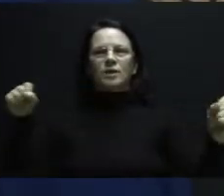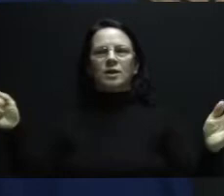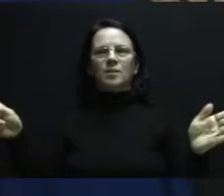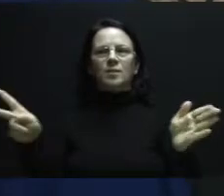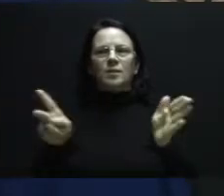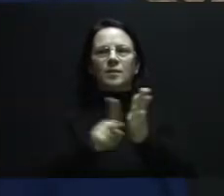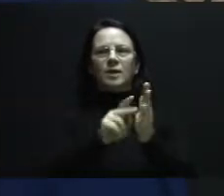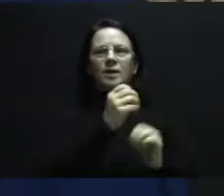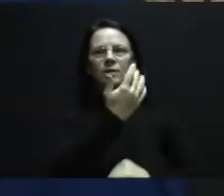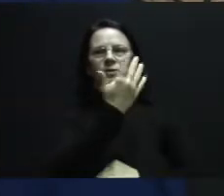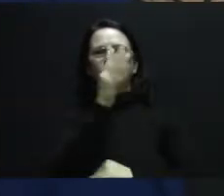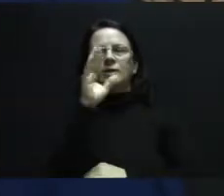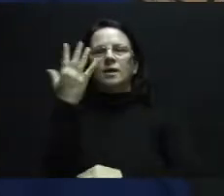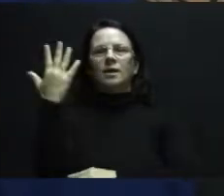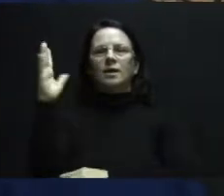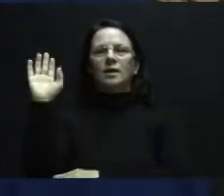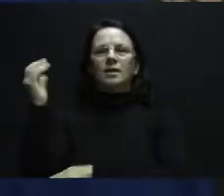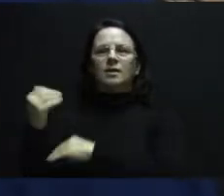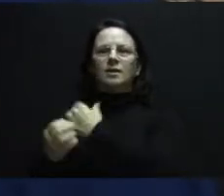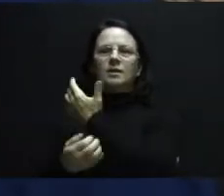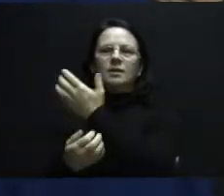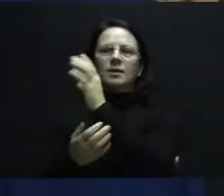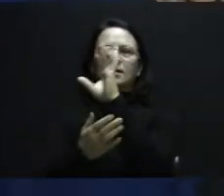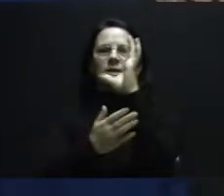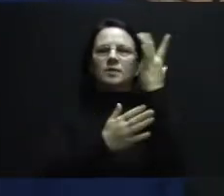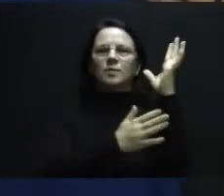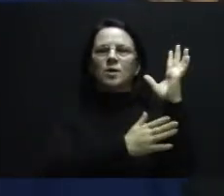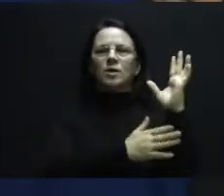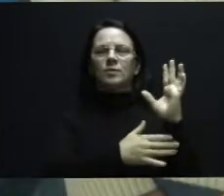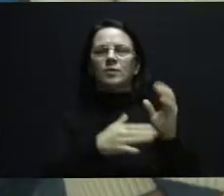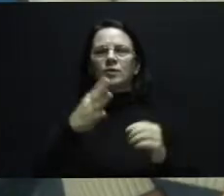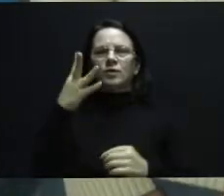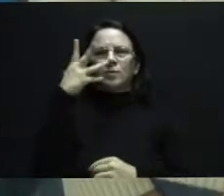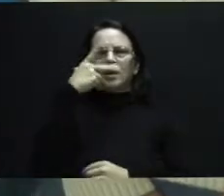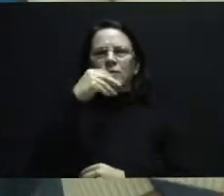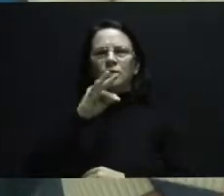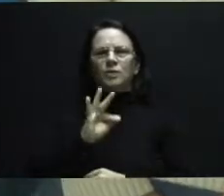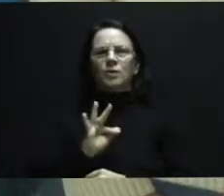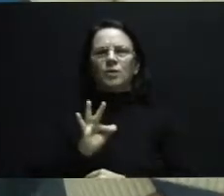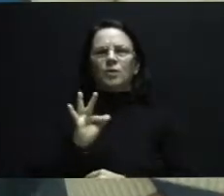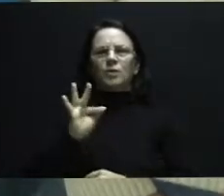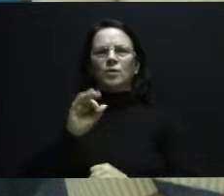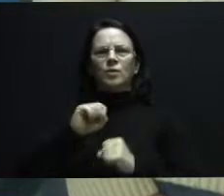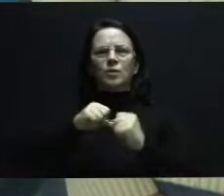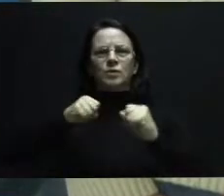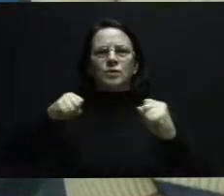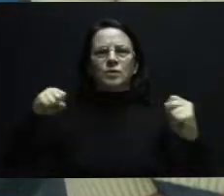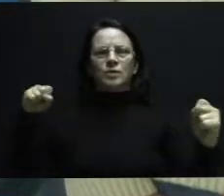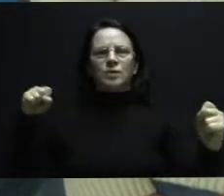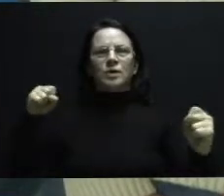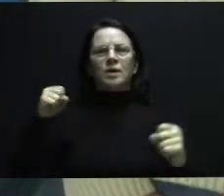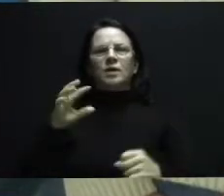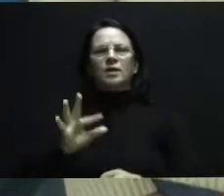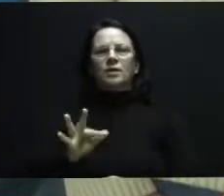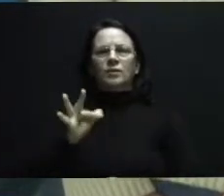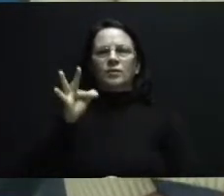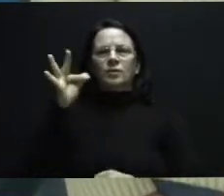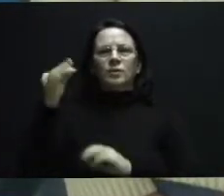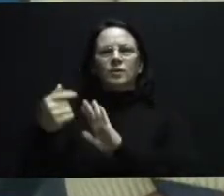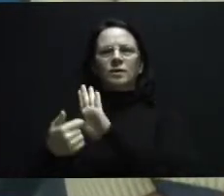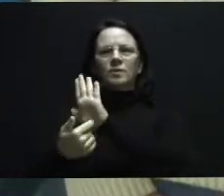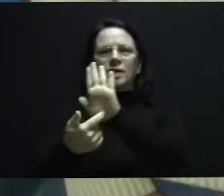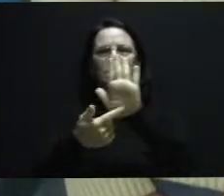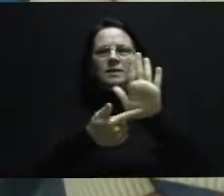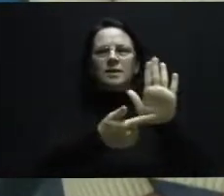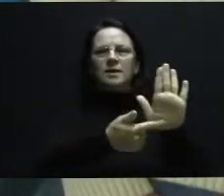Gigante pela própria natureza, és bela, és forte, pálido, colosso, e o teu